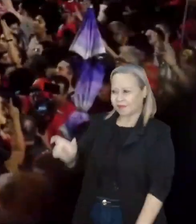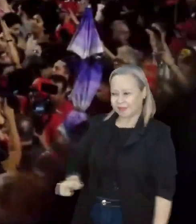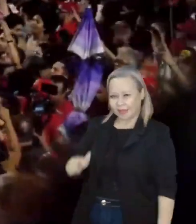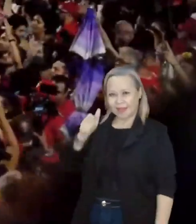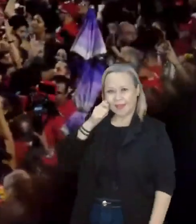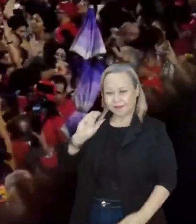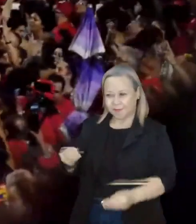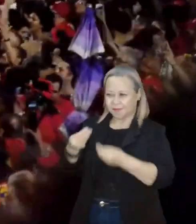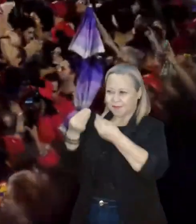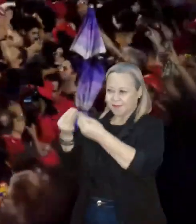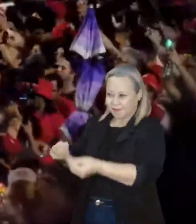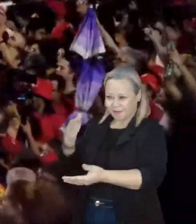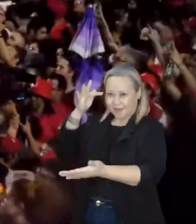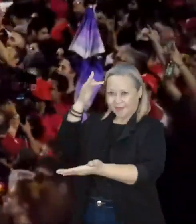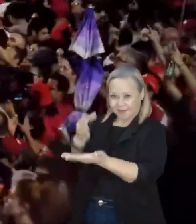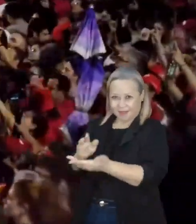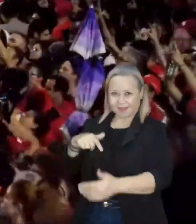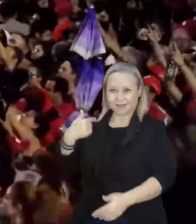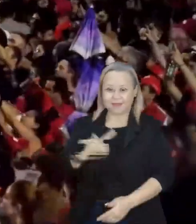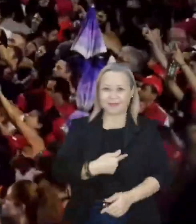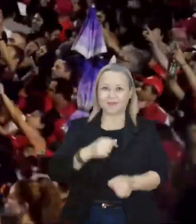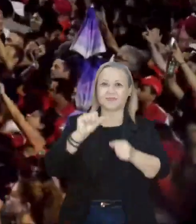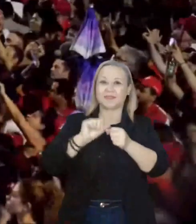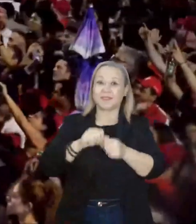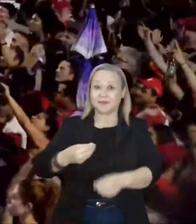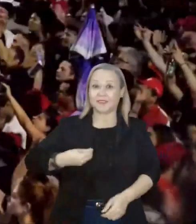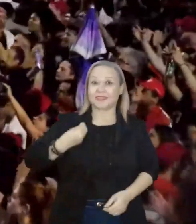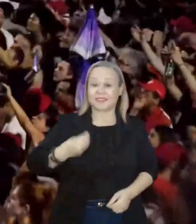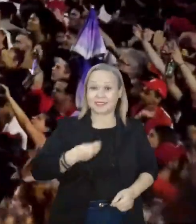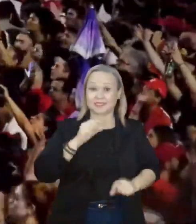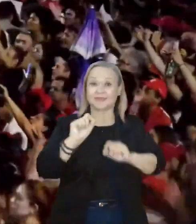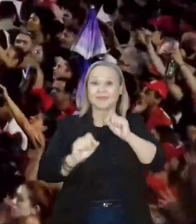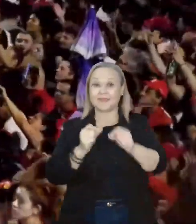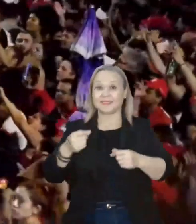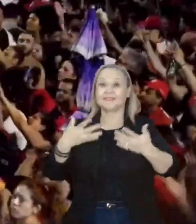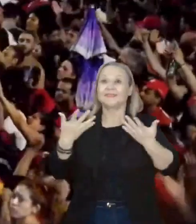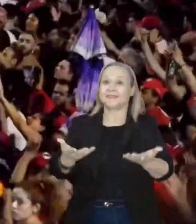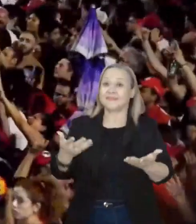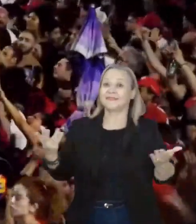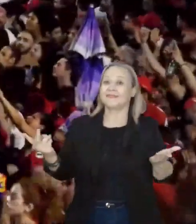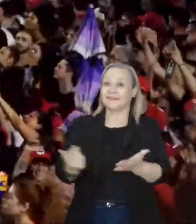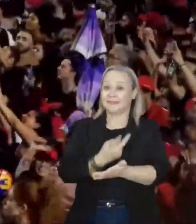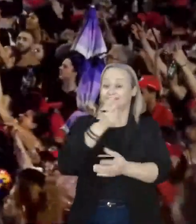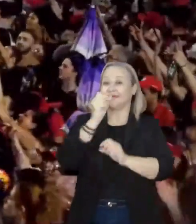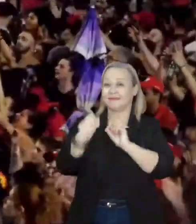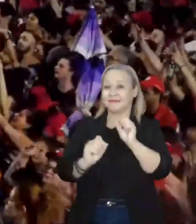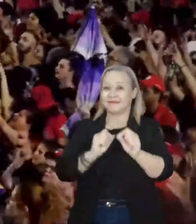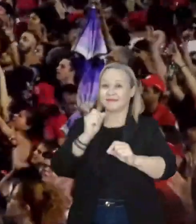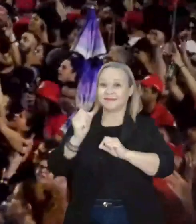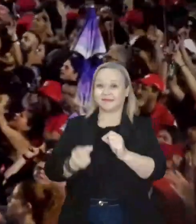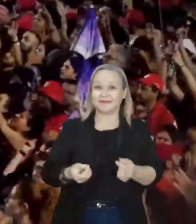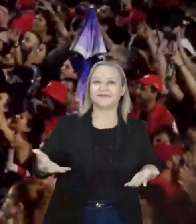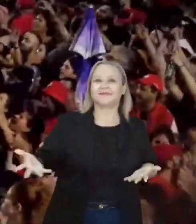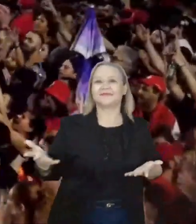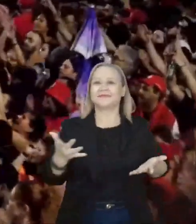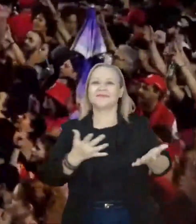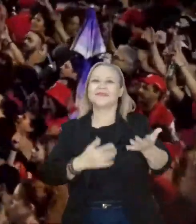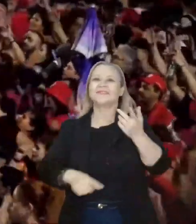da fé. Somos nós que fazemos a vida pro que der, o que der ou puder. Sempre